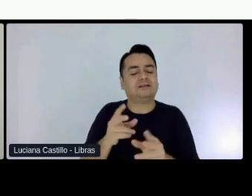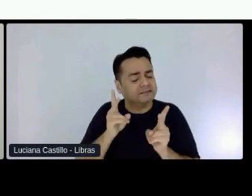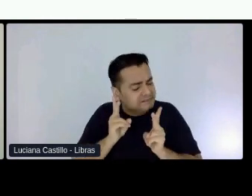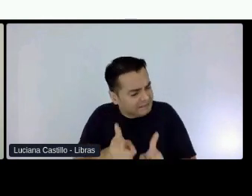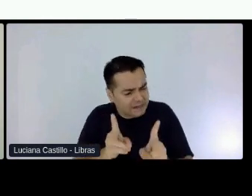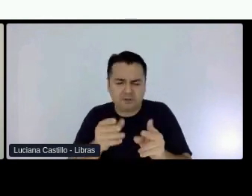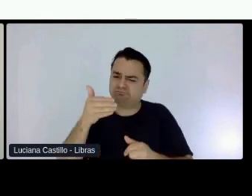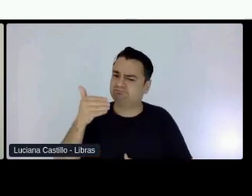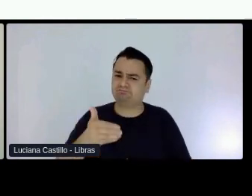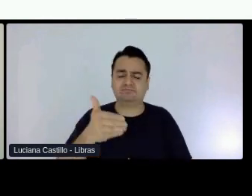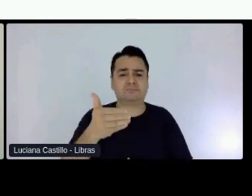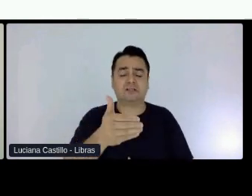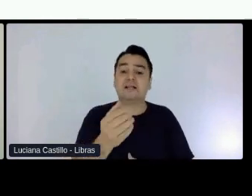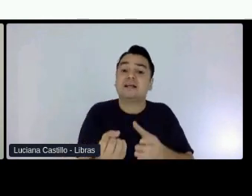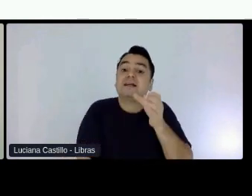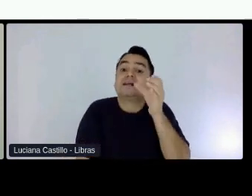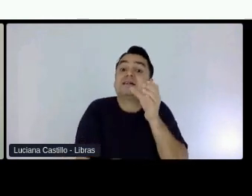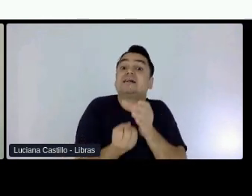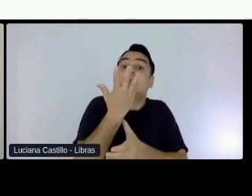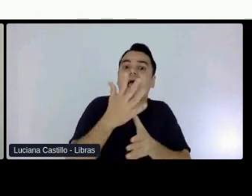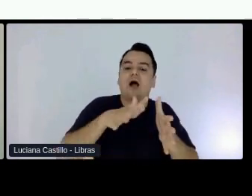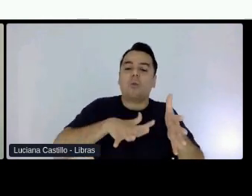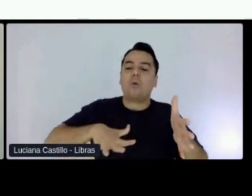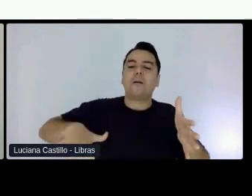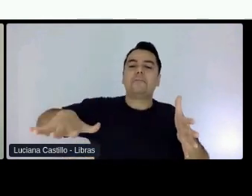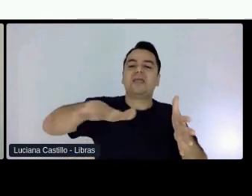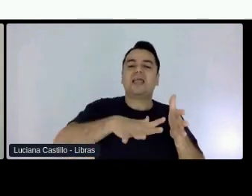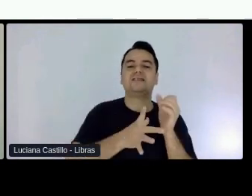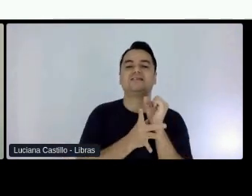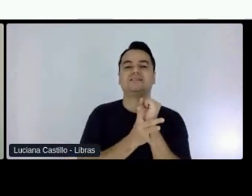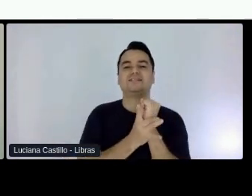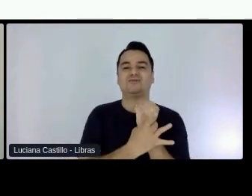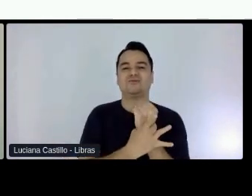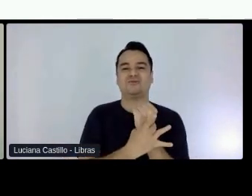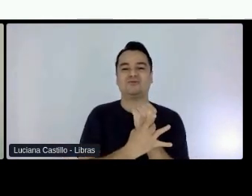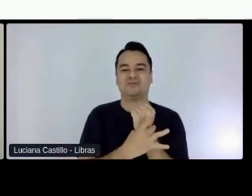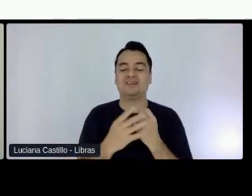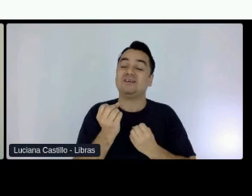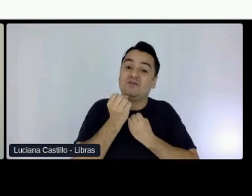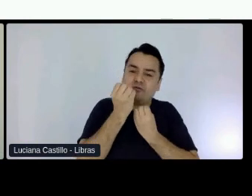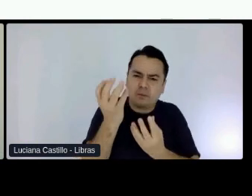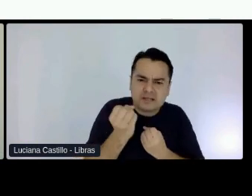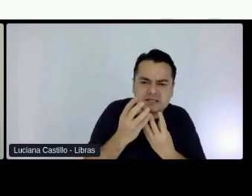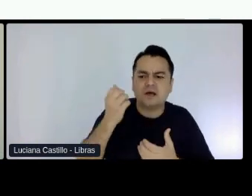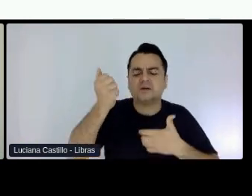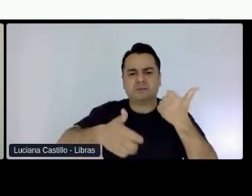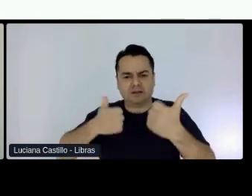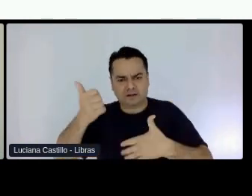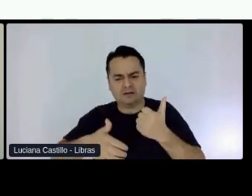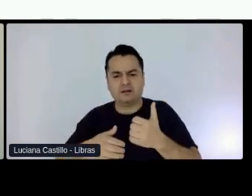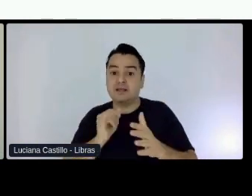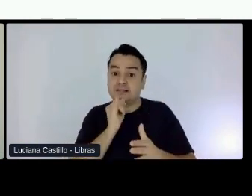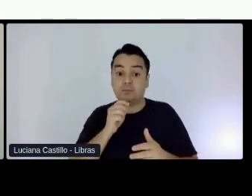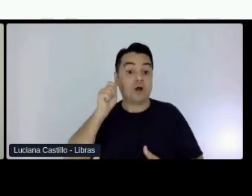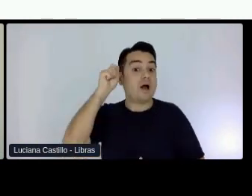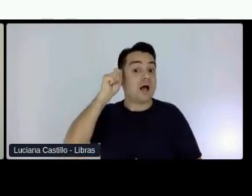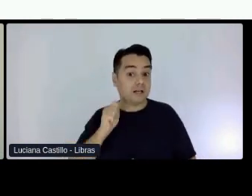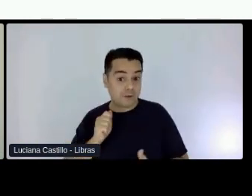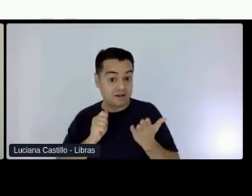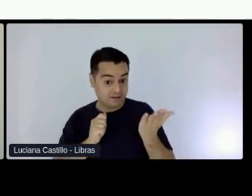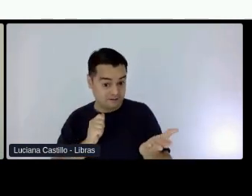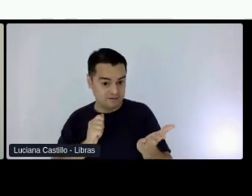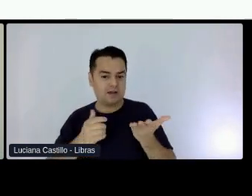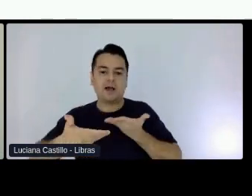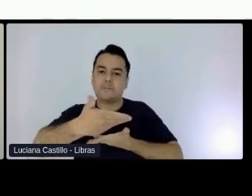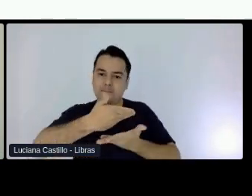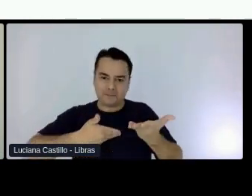Criar esse ambiente seguro para as pessoas do nosso time com informações, né? E eu posso falar que com a Ana Maria aqui, fazendo essa parceria com a